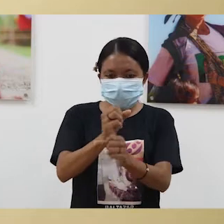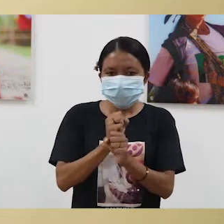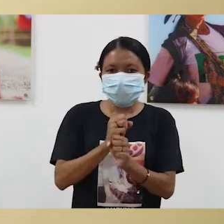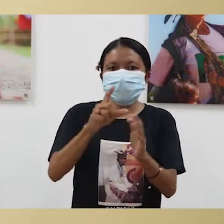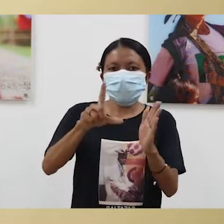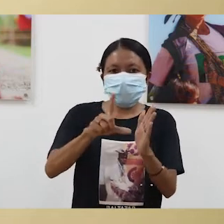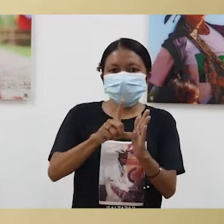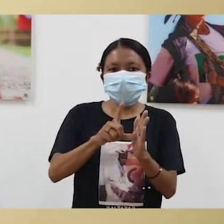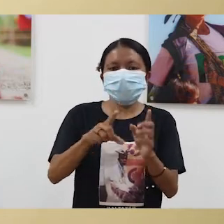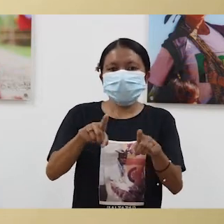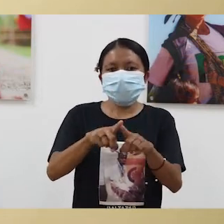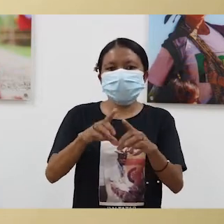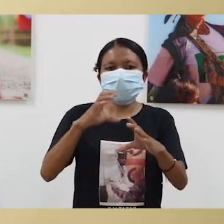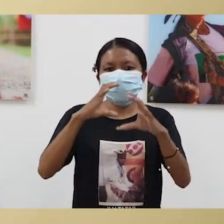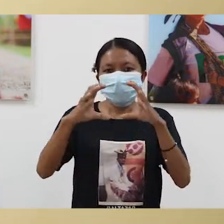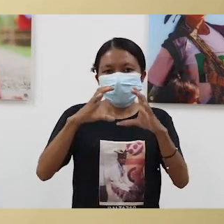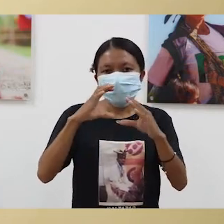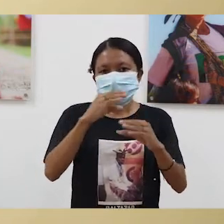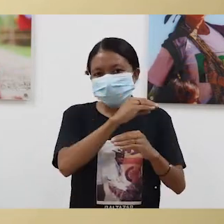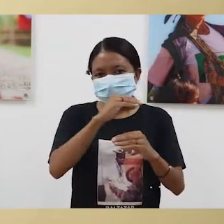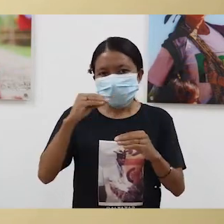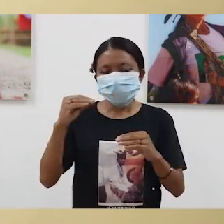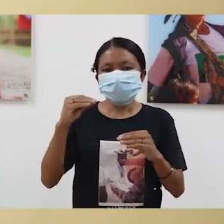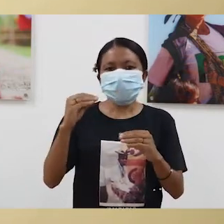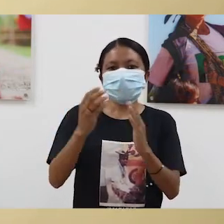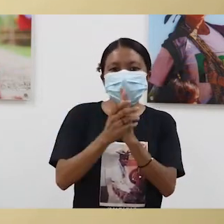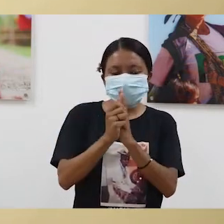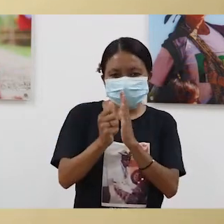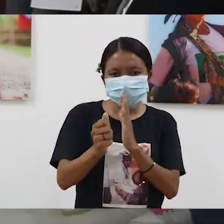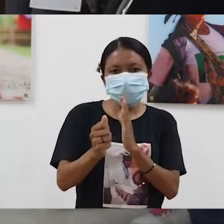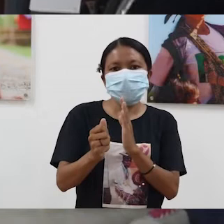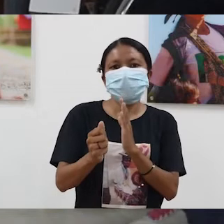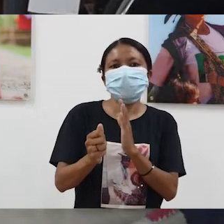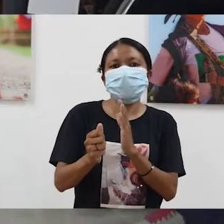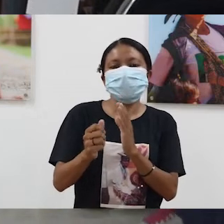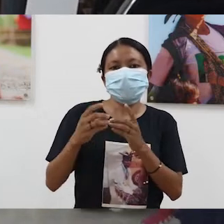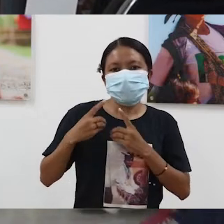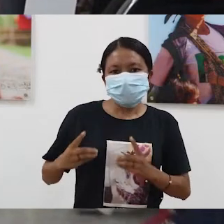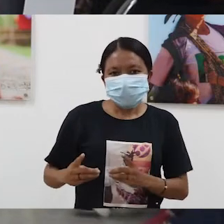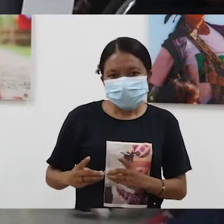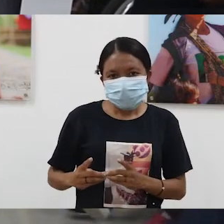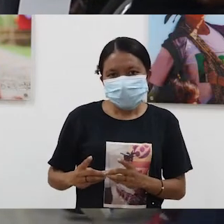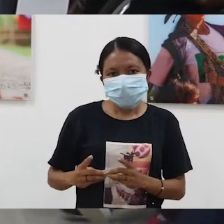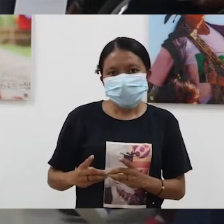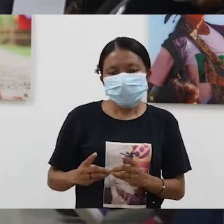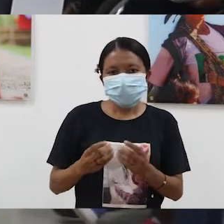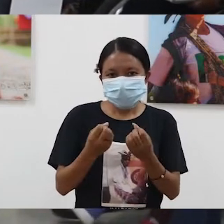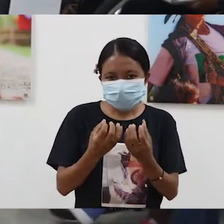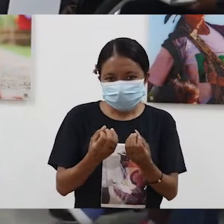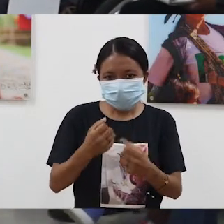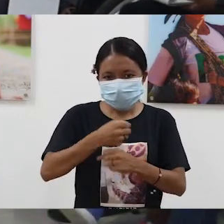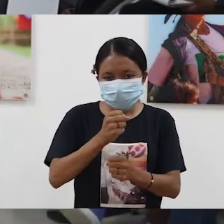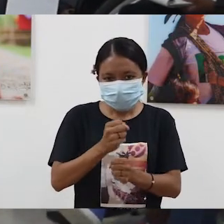materia mahanesa komunikasaun no habilidade domi